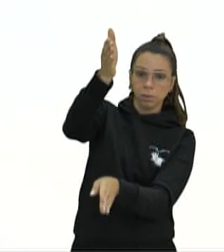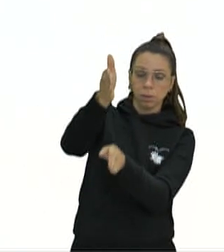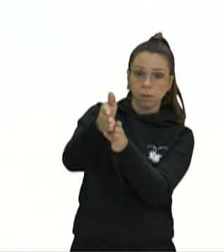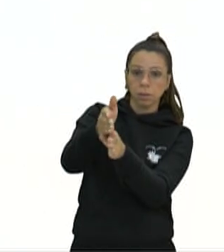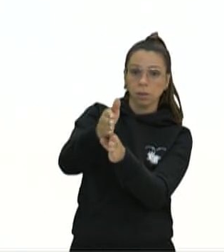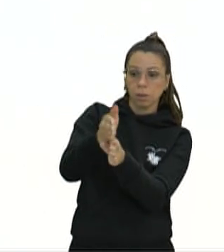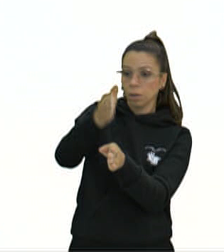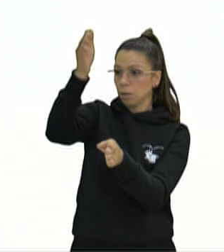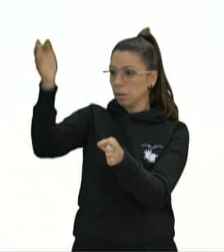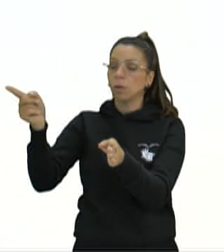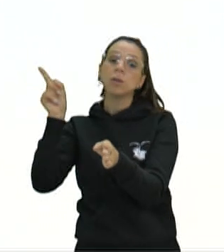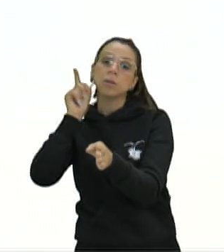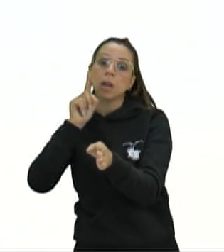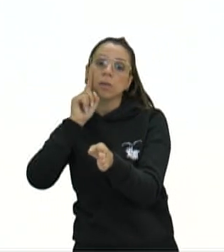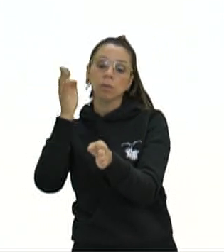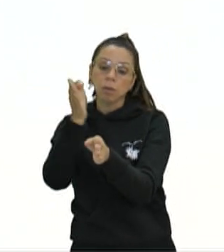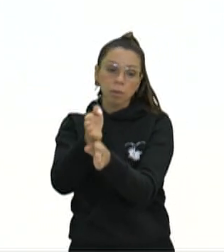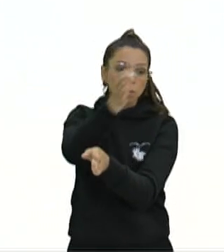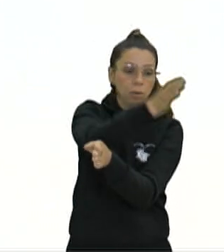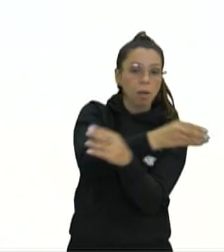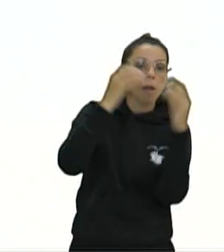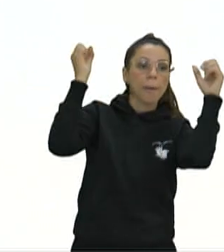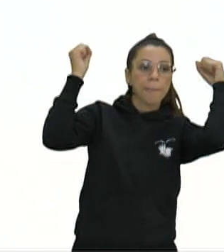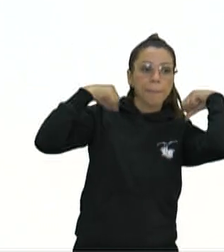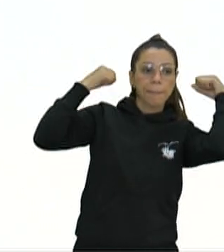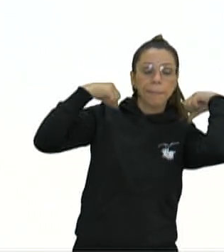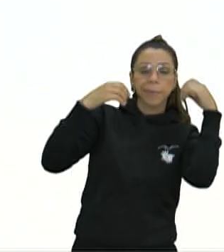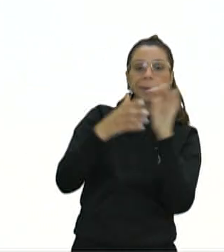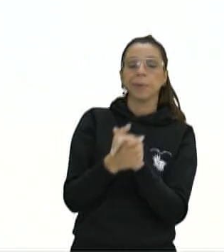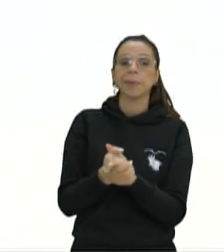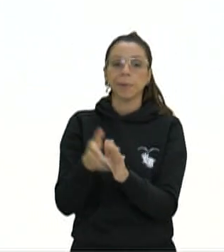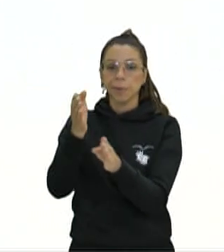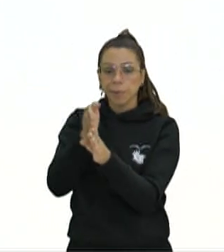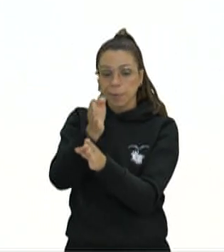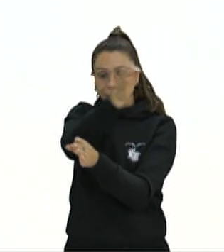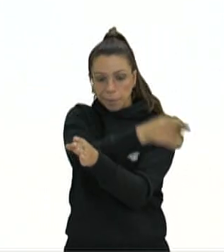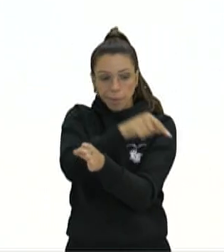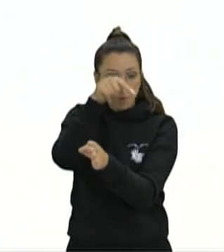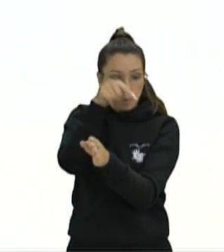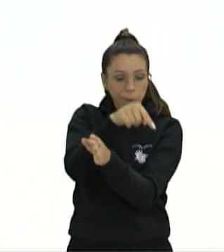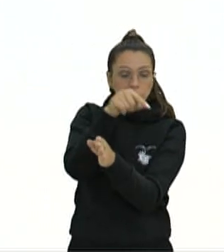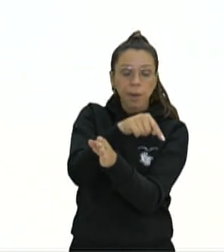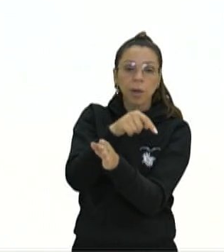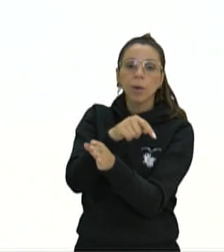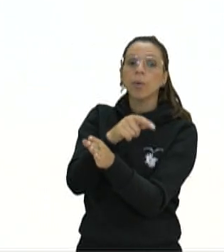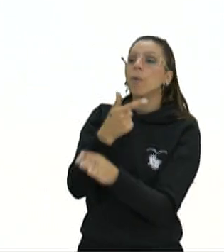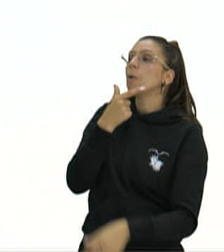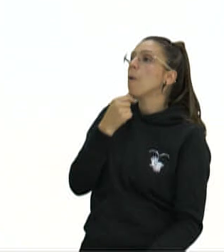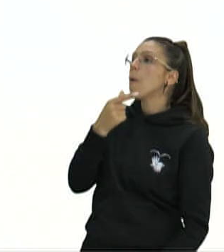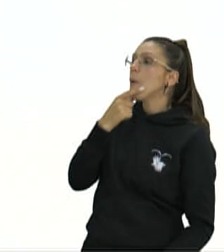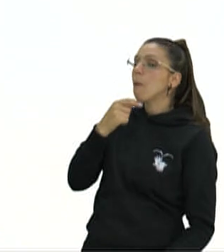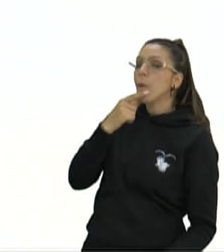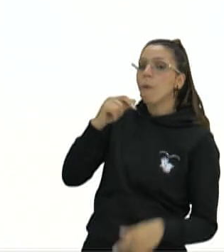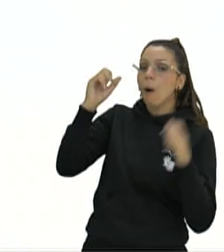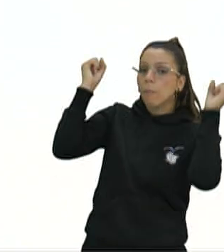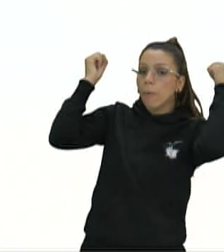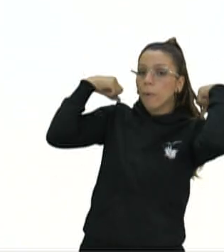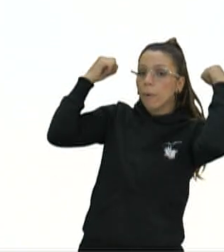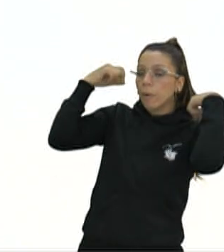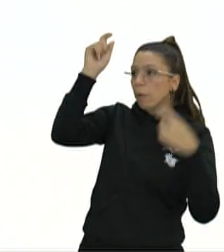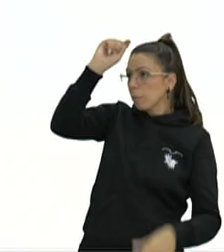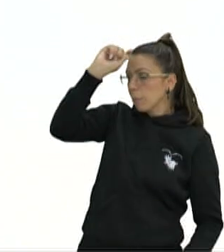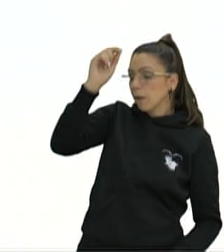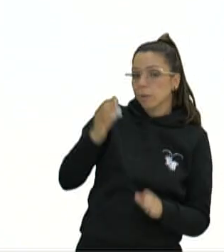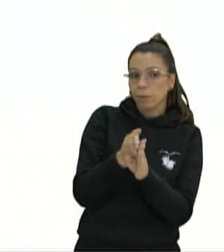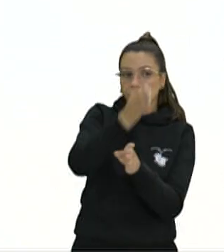e México. Temos o moço com um chapéu mexicano, enquanto lá do outro lado a bandeira dos Estados Unidos e o